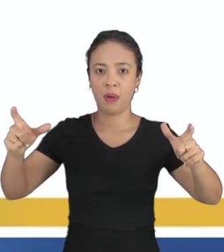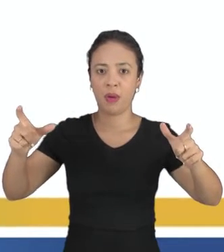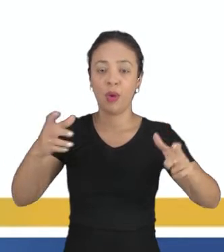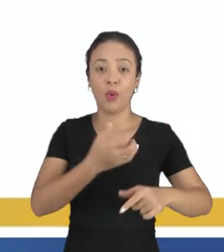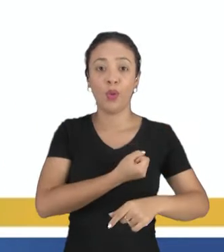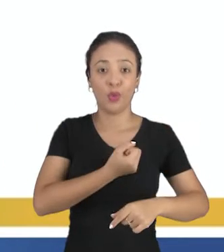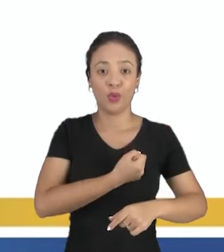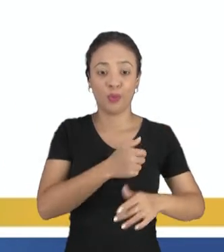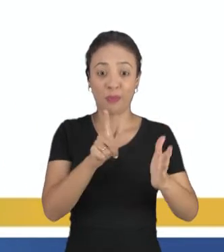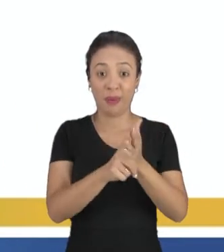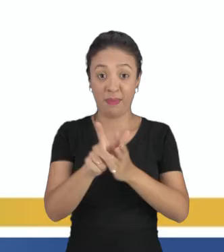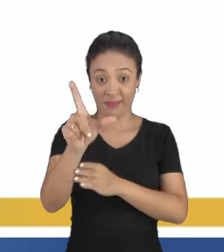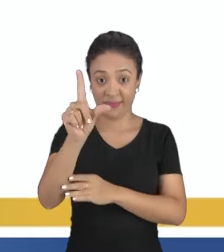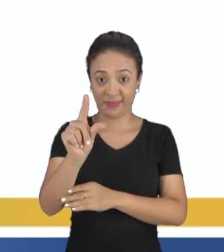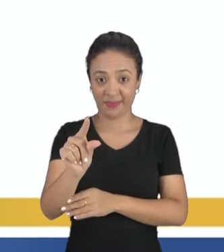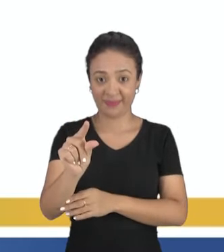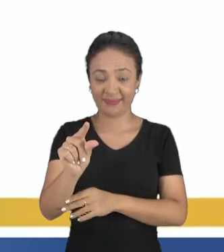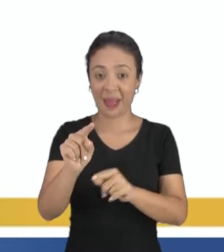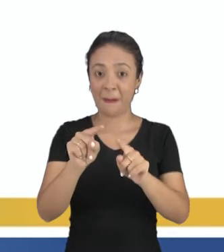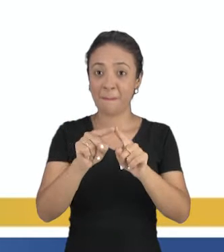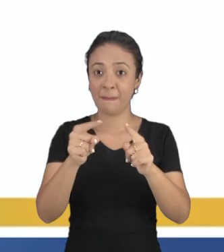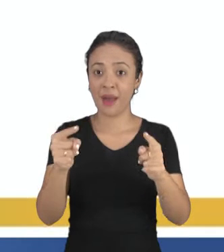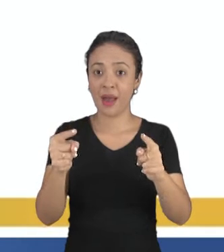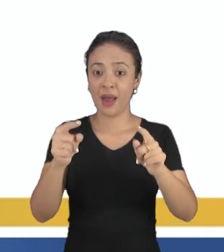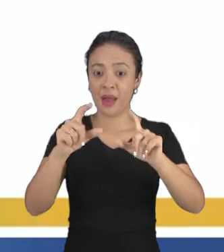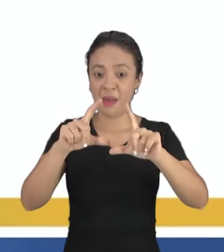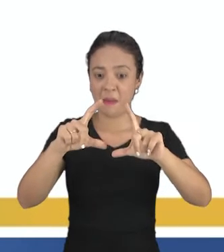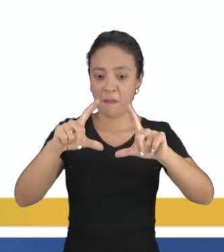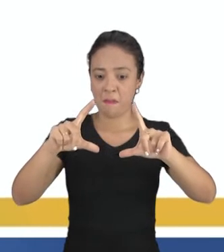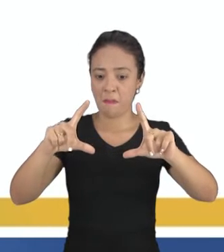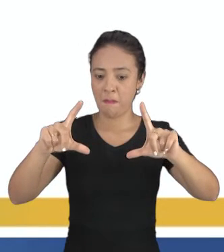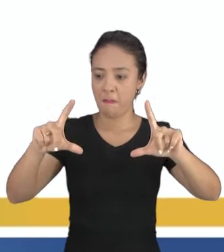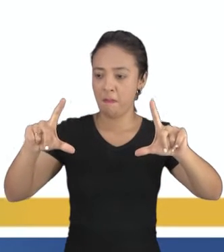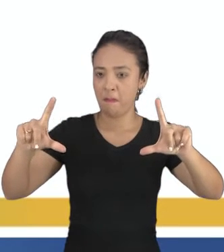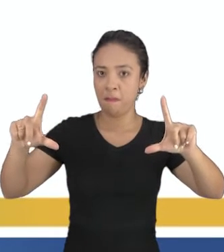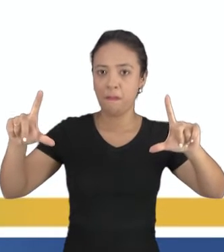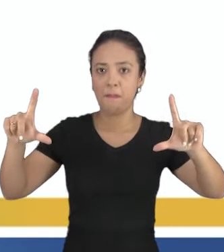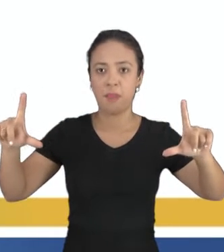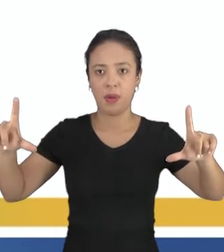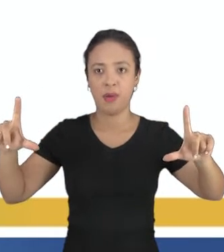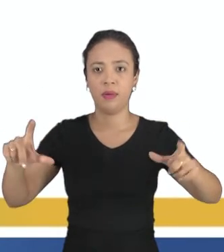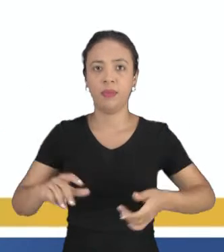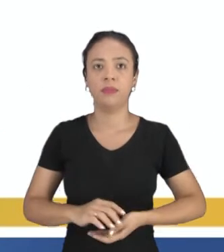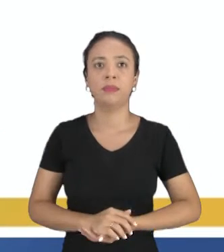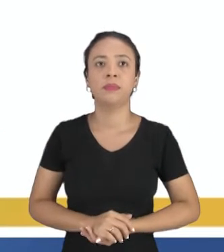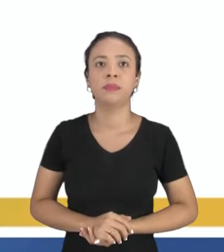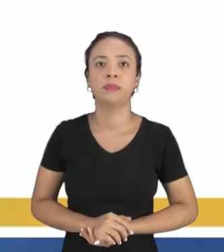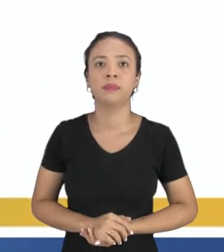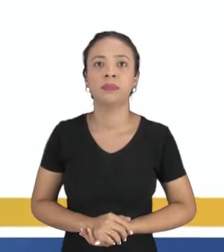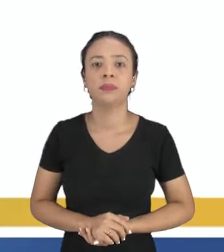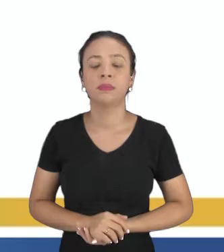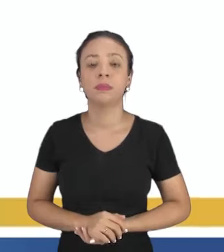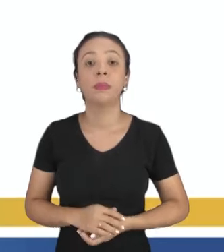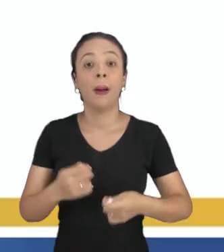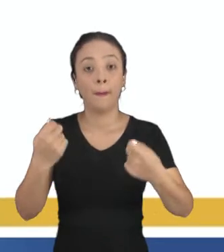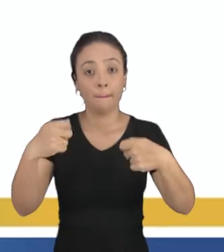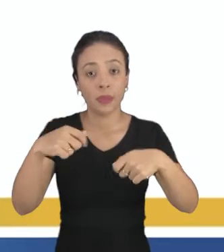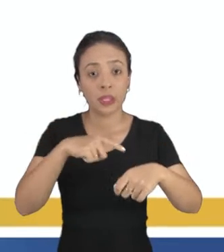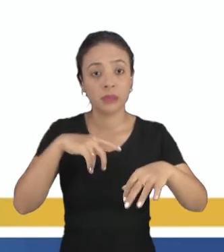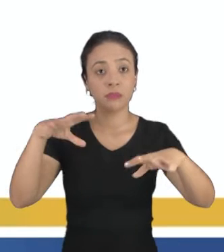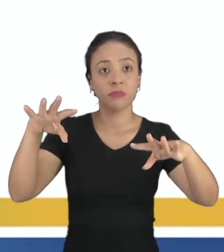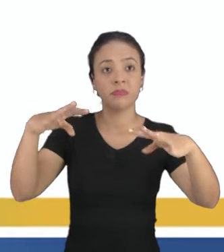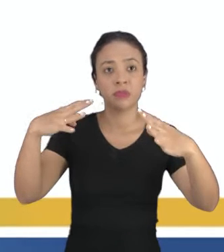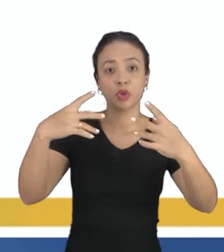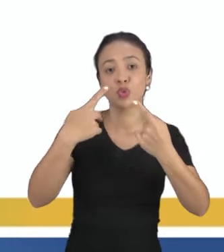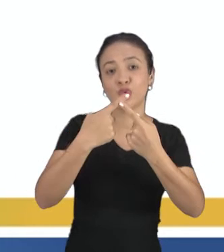vai diminuindo, mas os centímetros delas vão crescendo. Então, tem que ter uma total observação